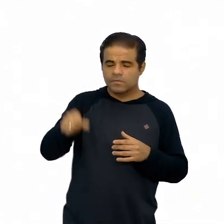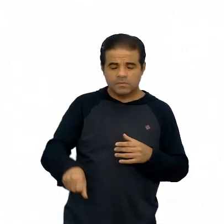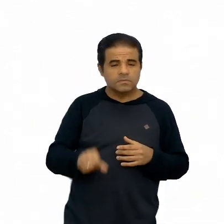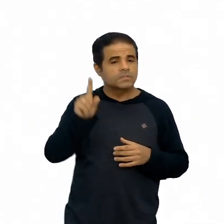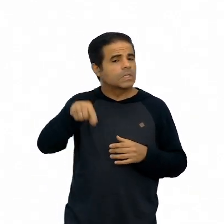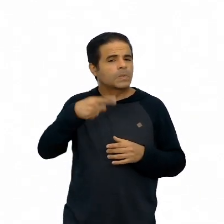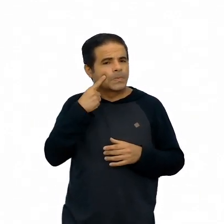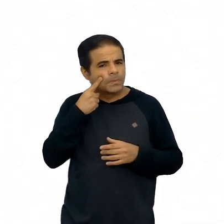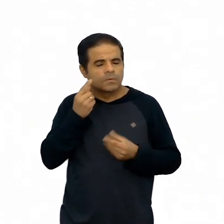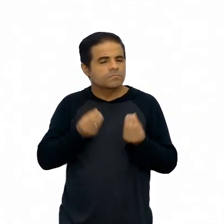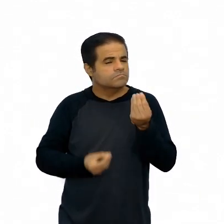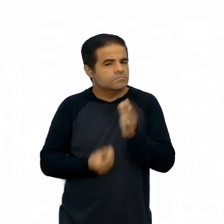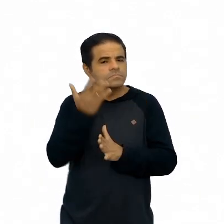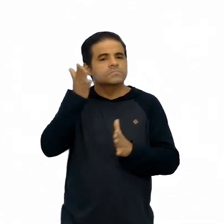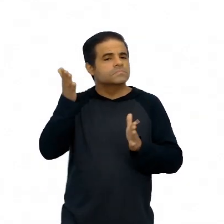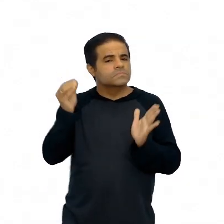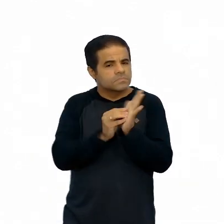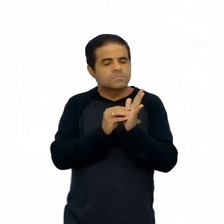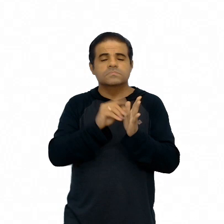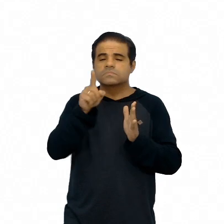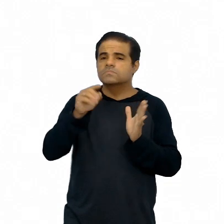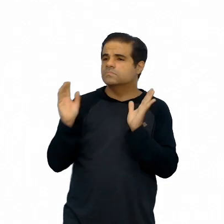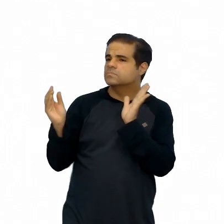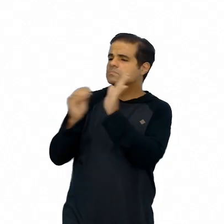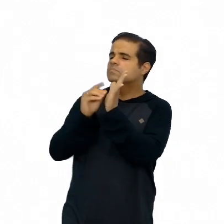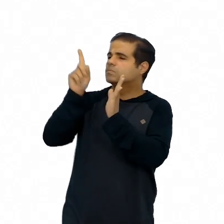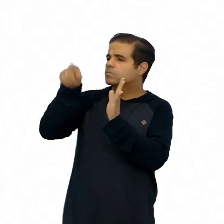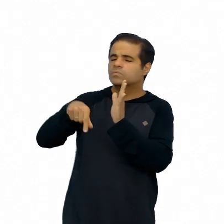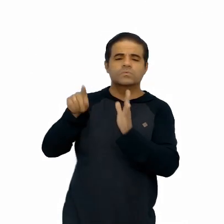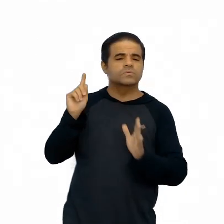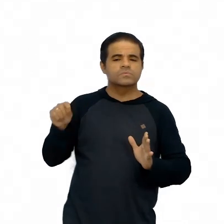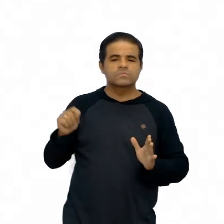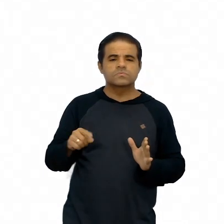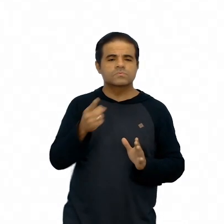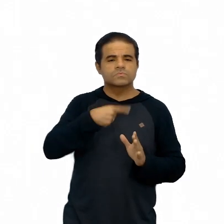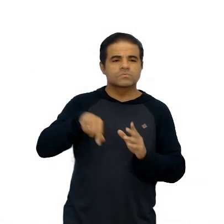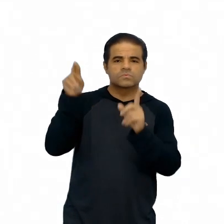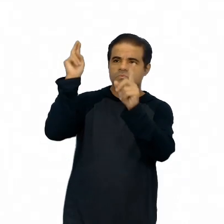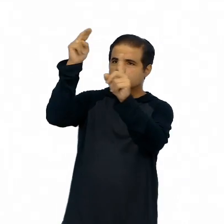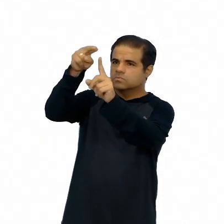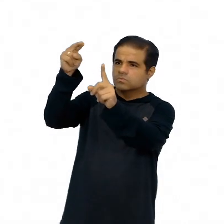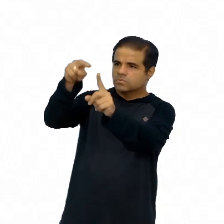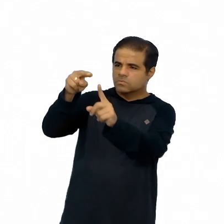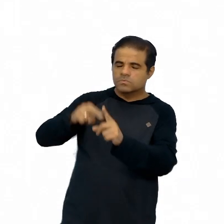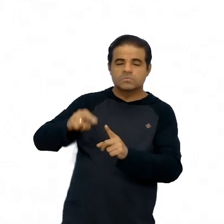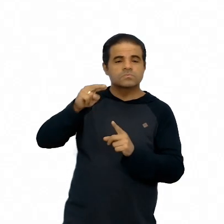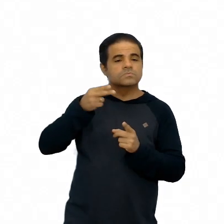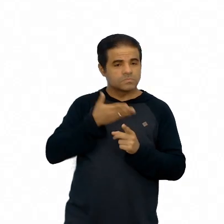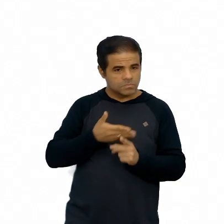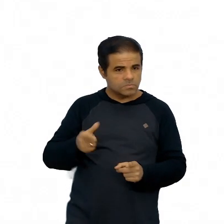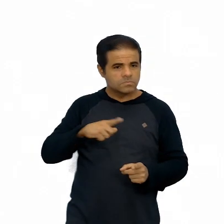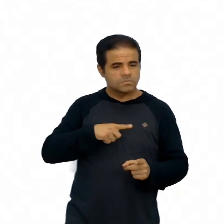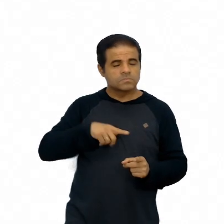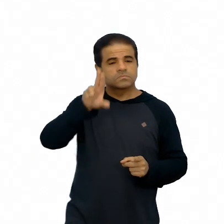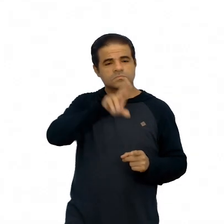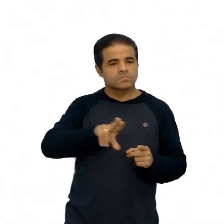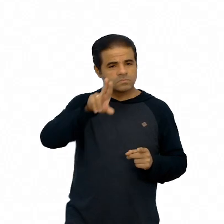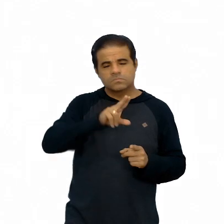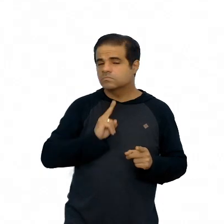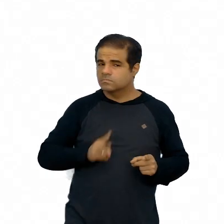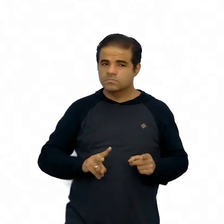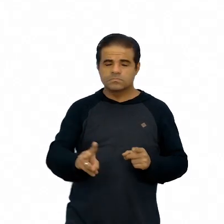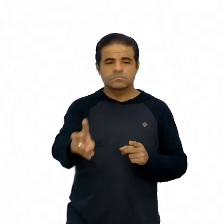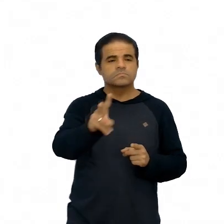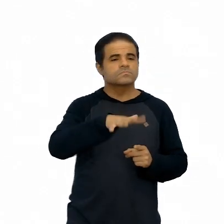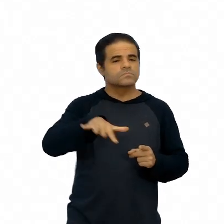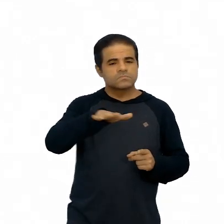como que veio, como se deu. Aí nós colocamos para vocês agora as nossas referências bibliográficas, que é o que nós utilizamos sempre